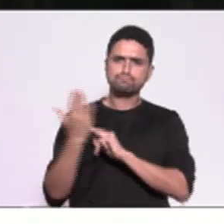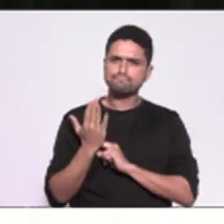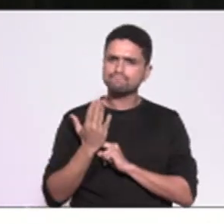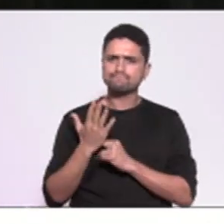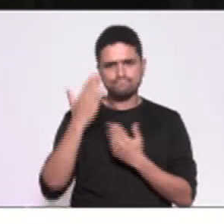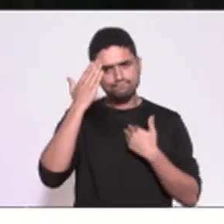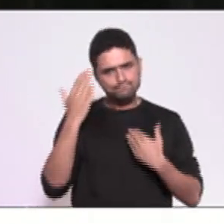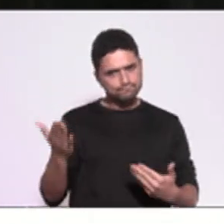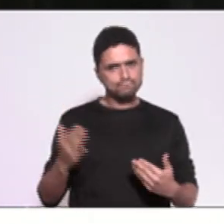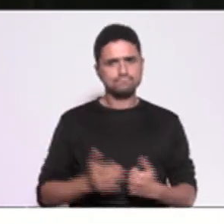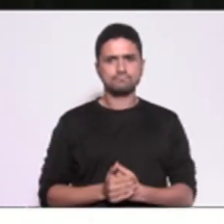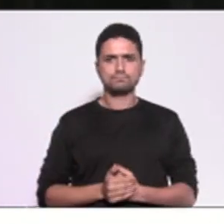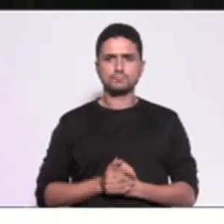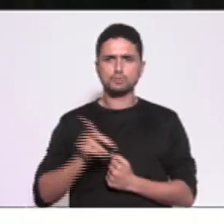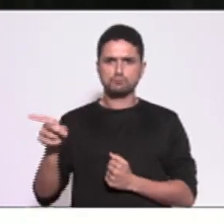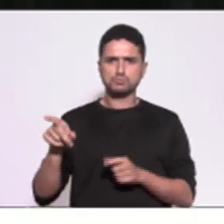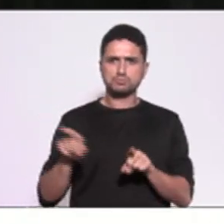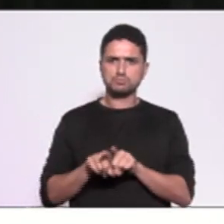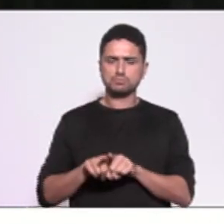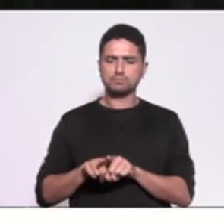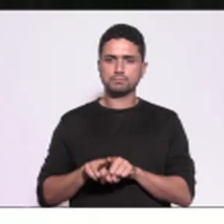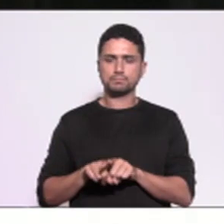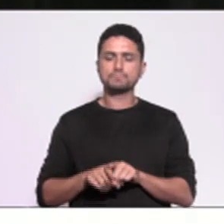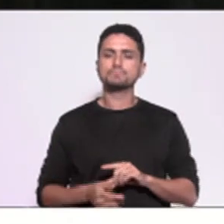Uma das maiores militantes também